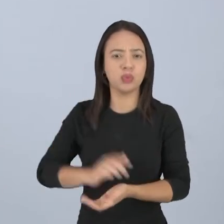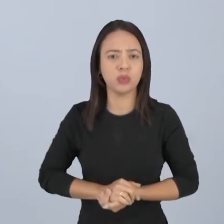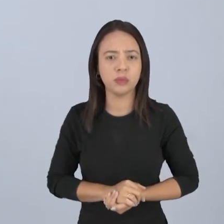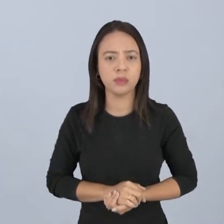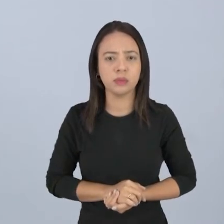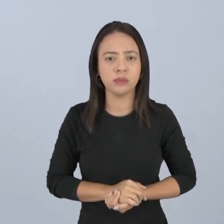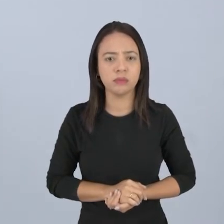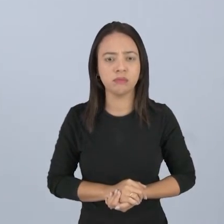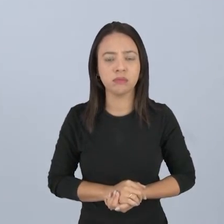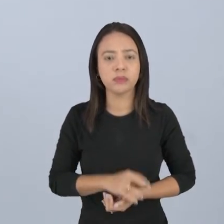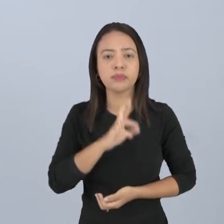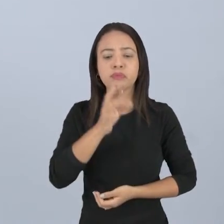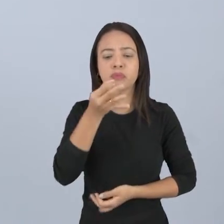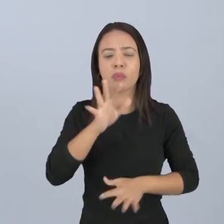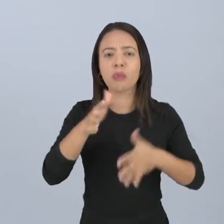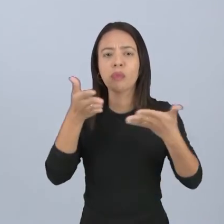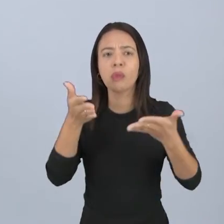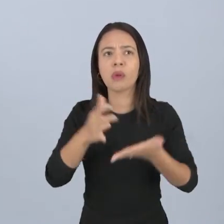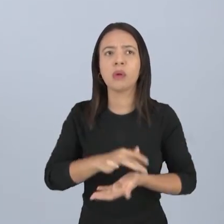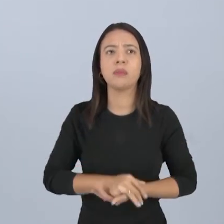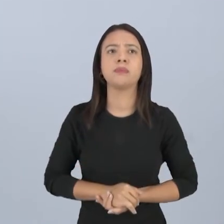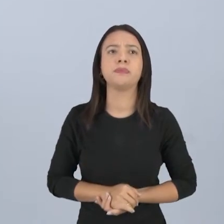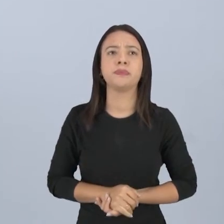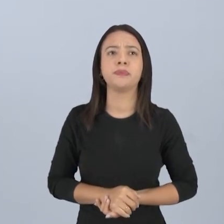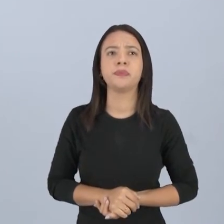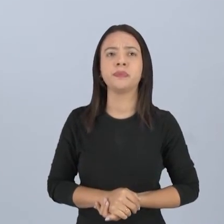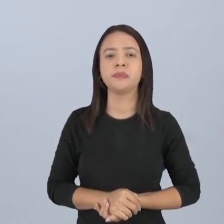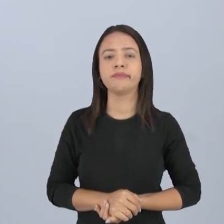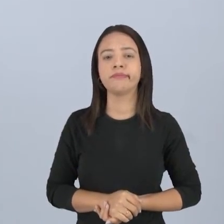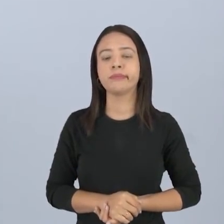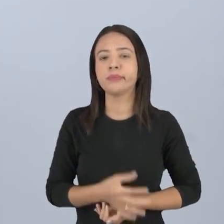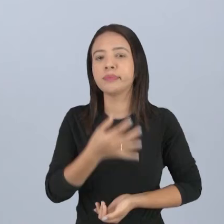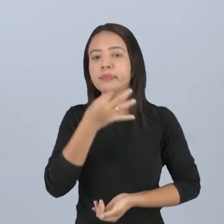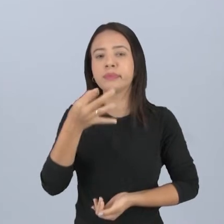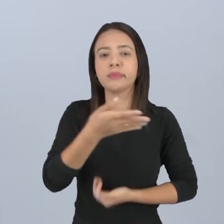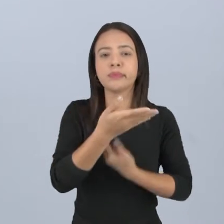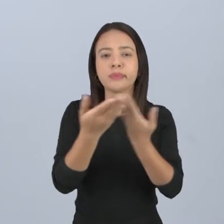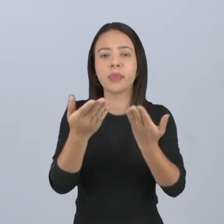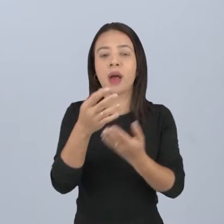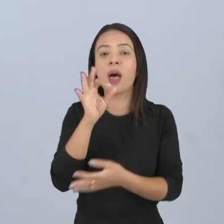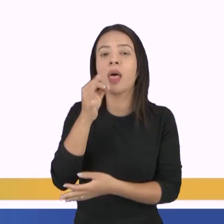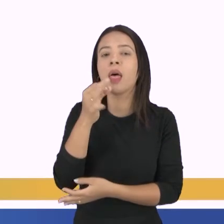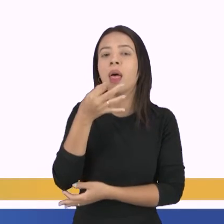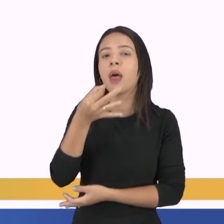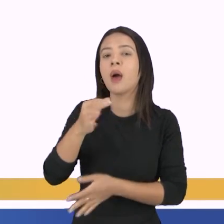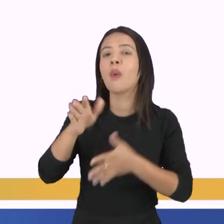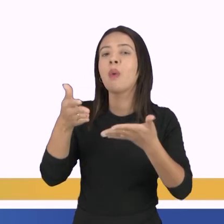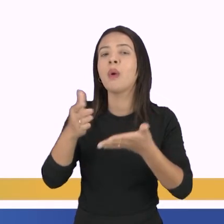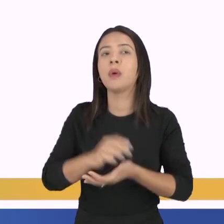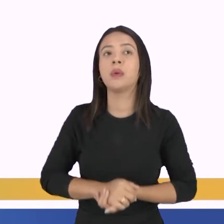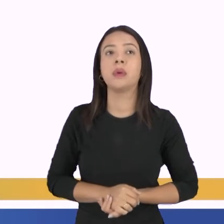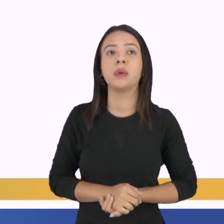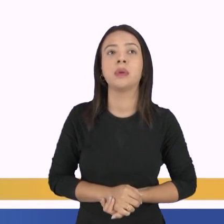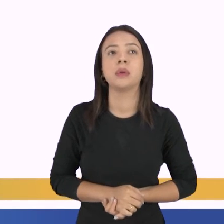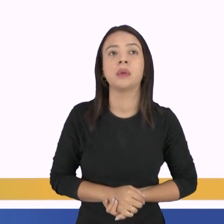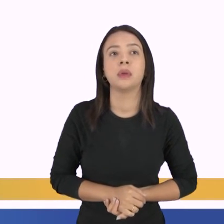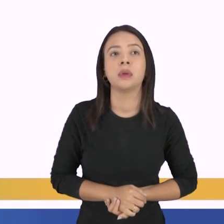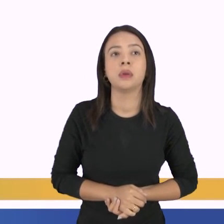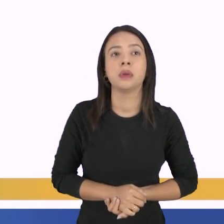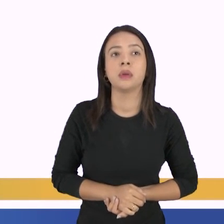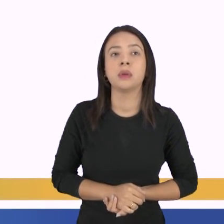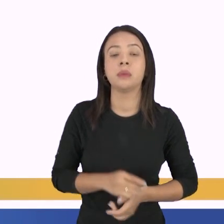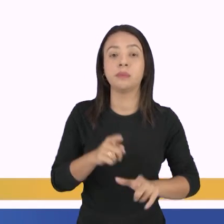qual seria a resposta correta? Aí, galerinha que está em casa, né? Qual seria a resposta correta aí? Vamos observar?